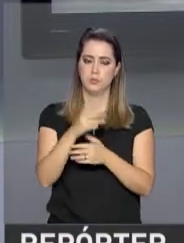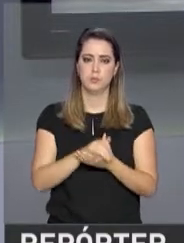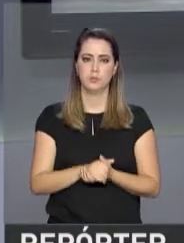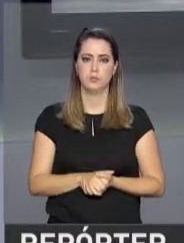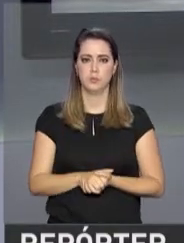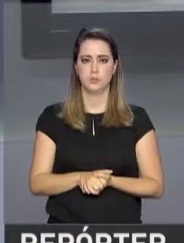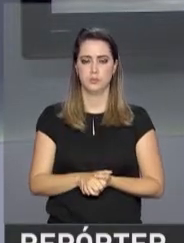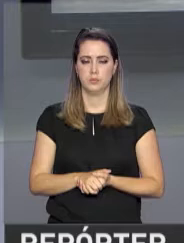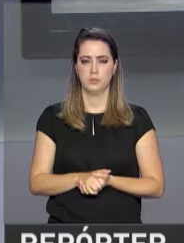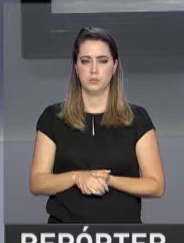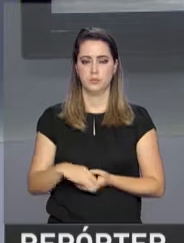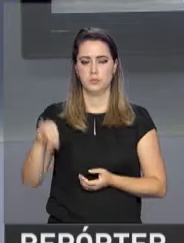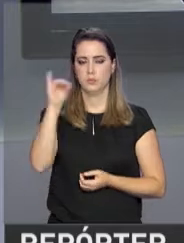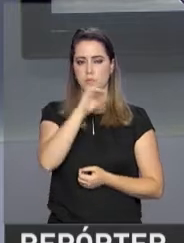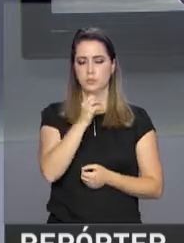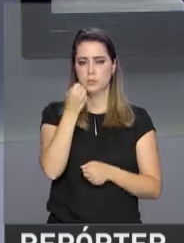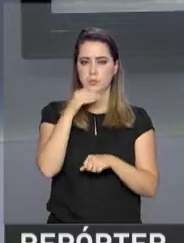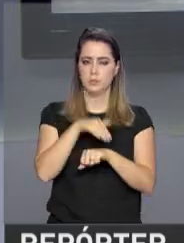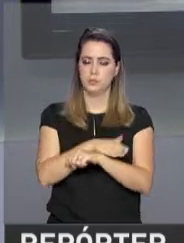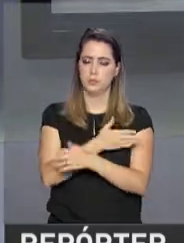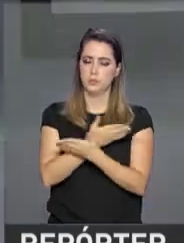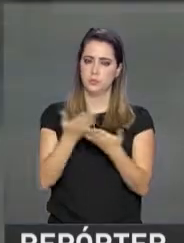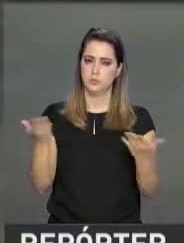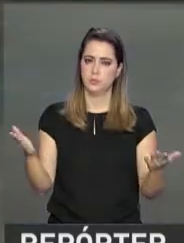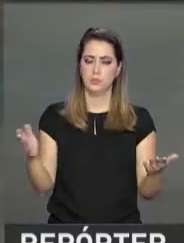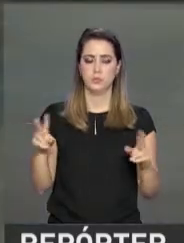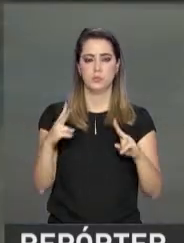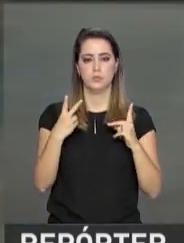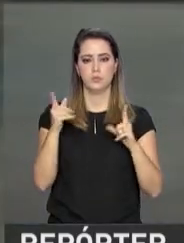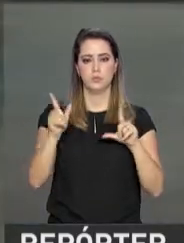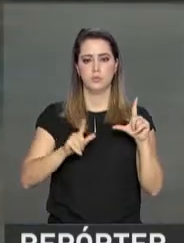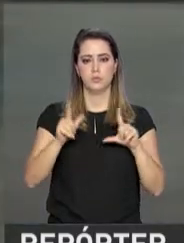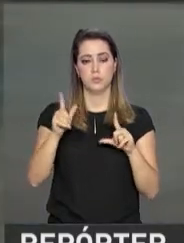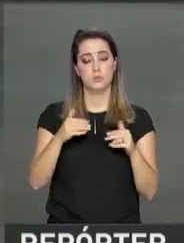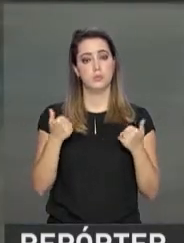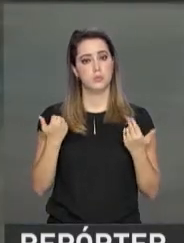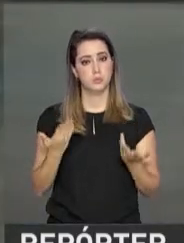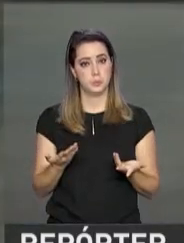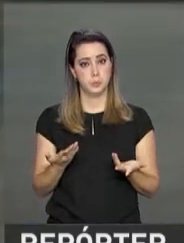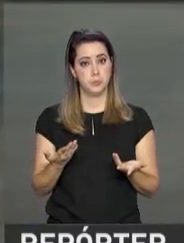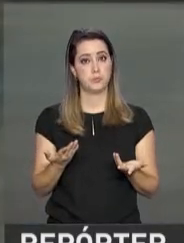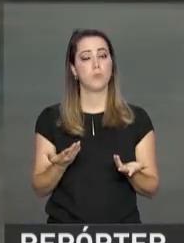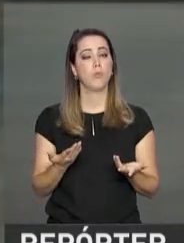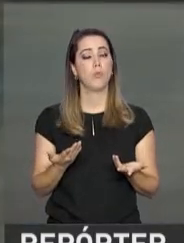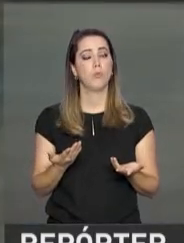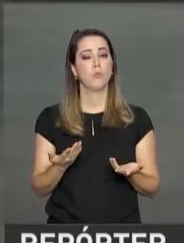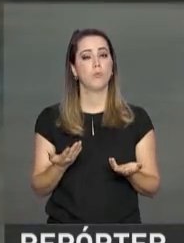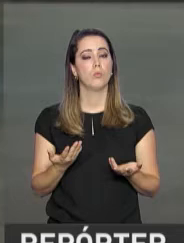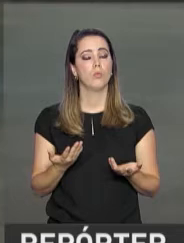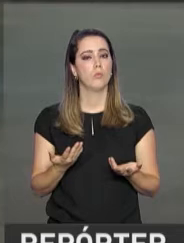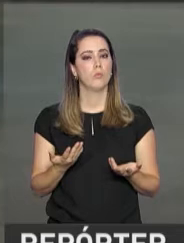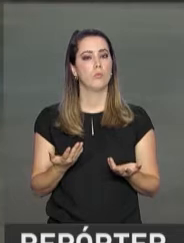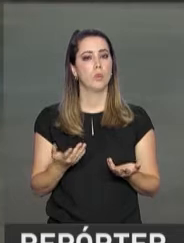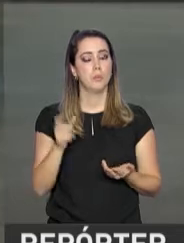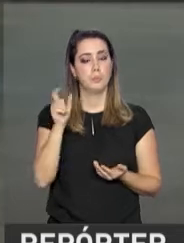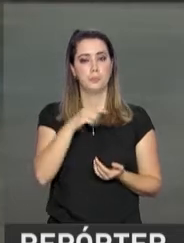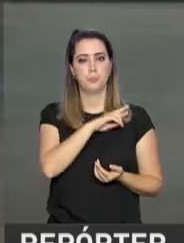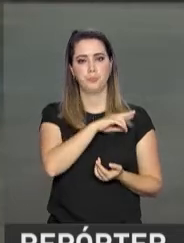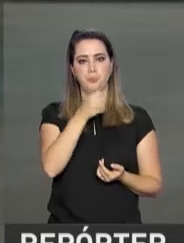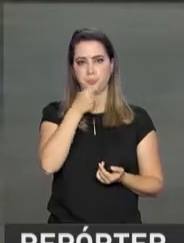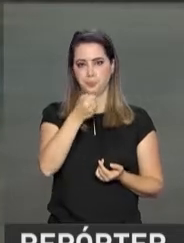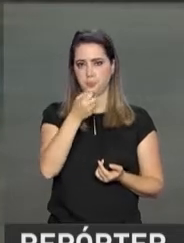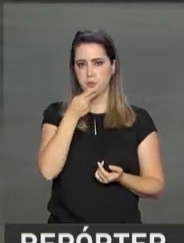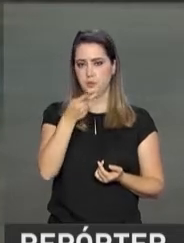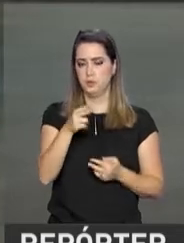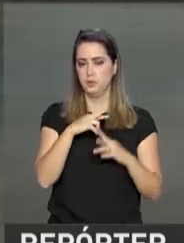você. Oi, Roberto, boa noite a você, boa noite a todos que nos assistem. Pois é, Roberto, o porta-voz falou sobre uma reunião que aconteceu